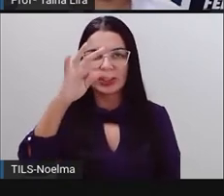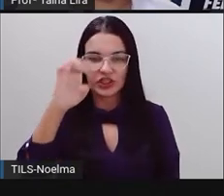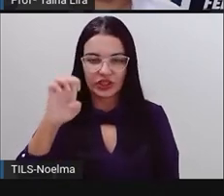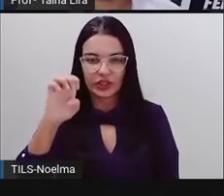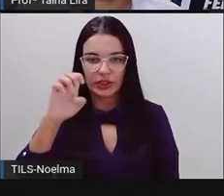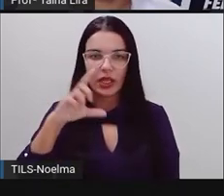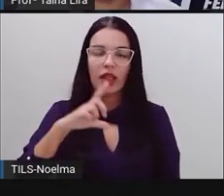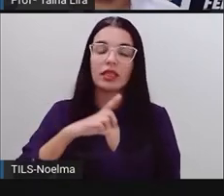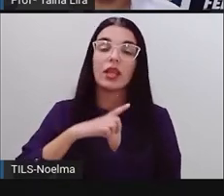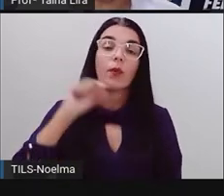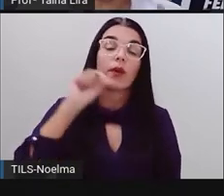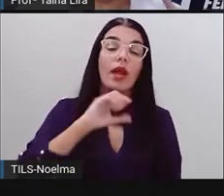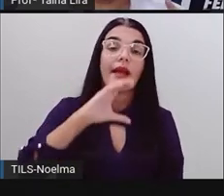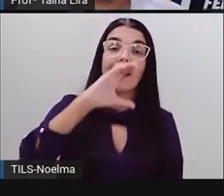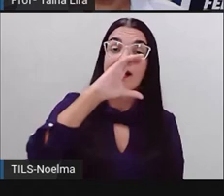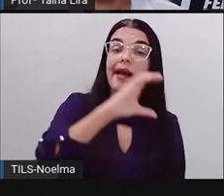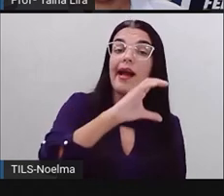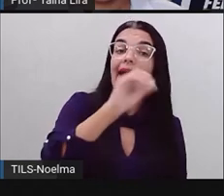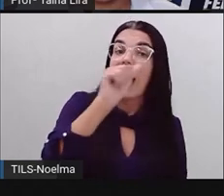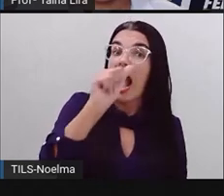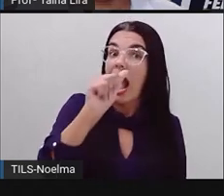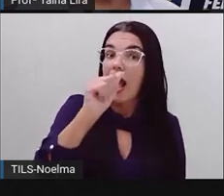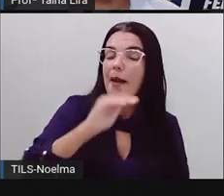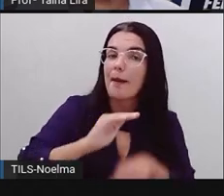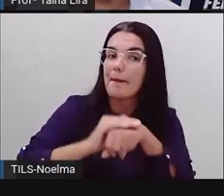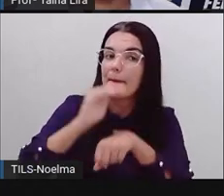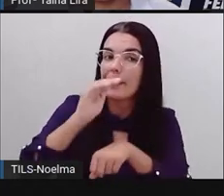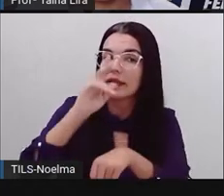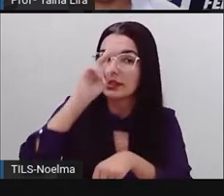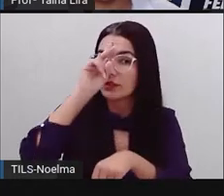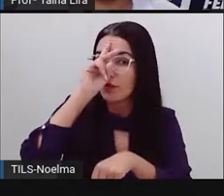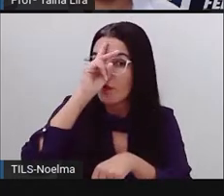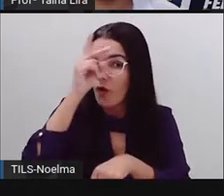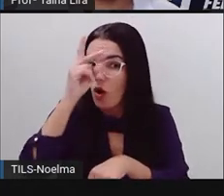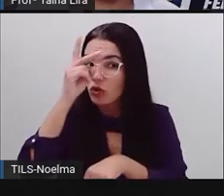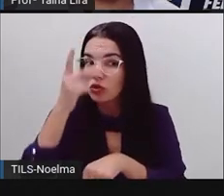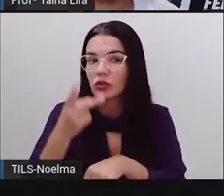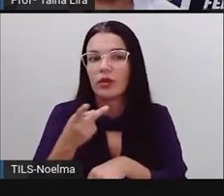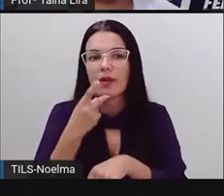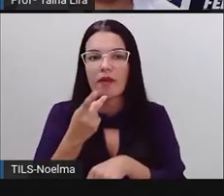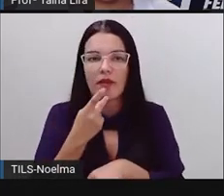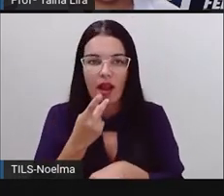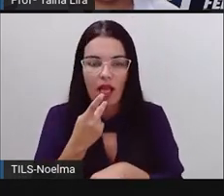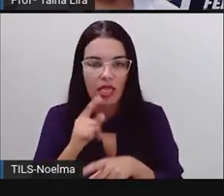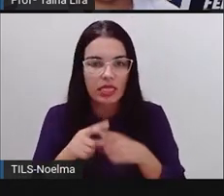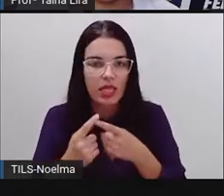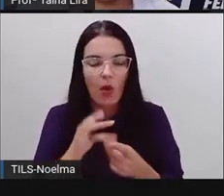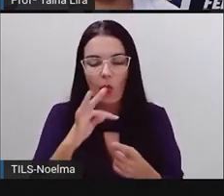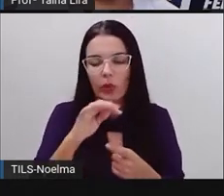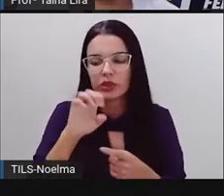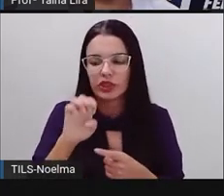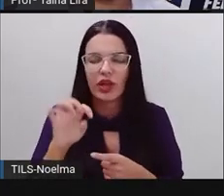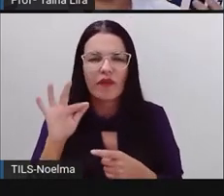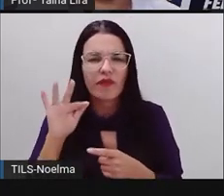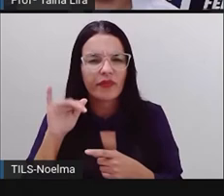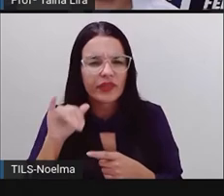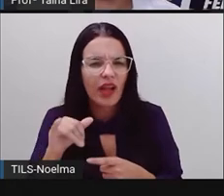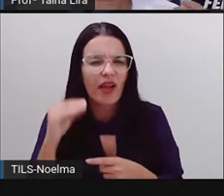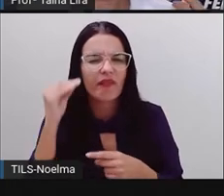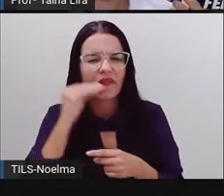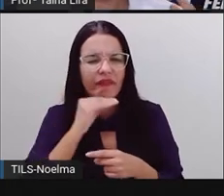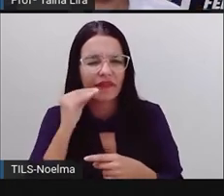alicate então Ó o cá Demorou mais na minha boca Então esse dia aqui no final é a